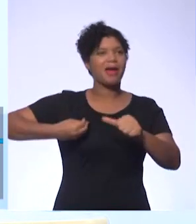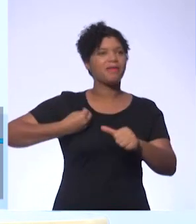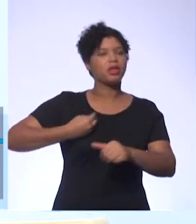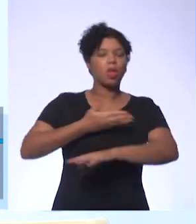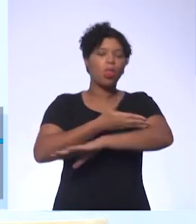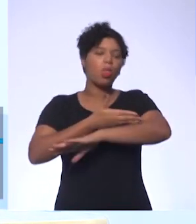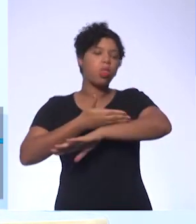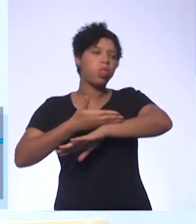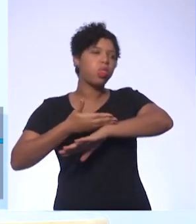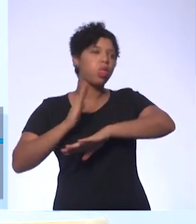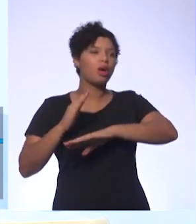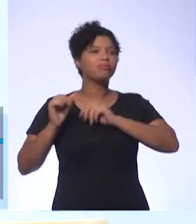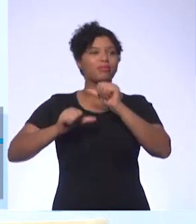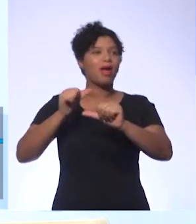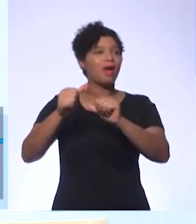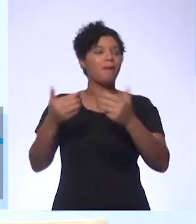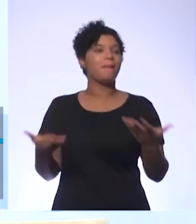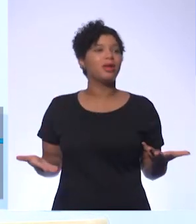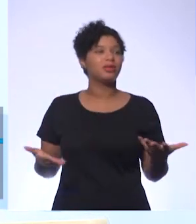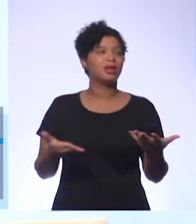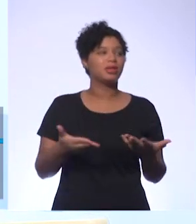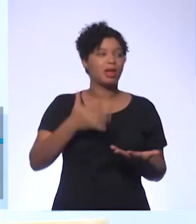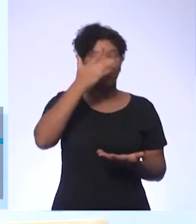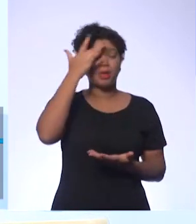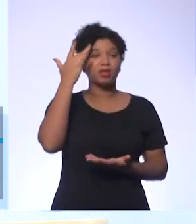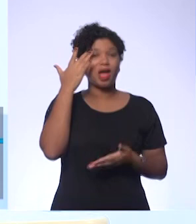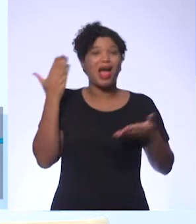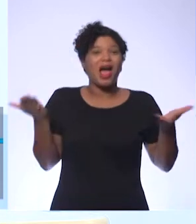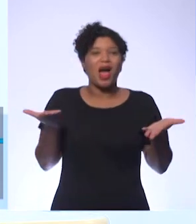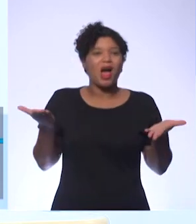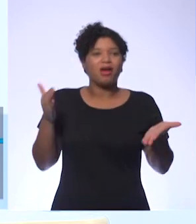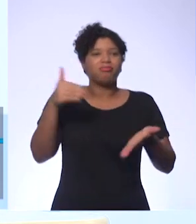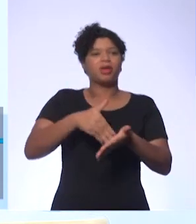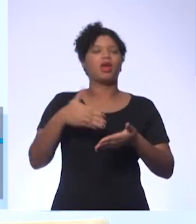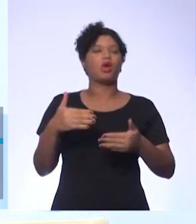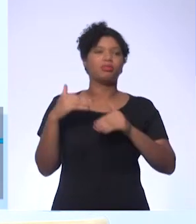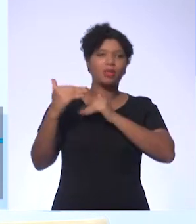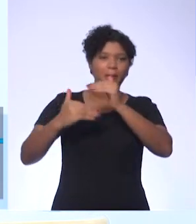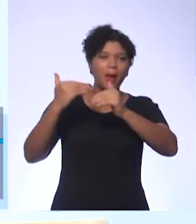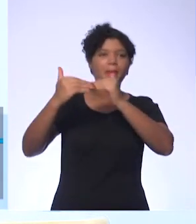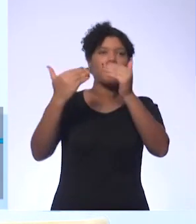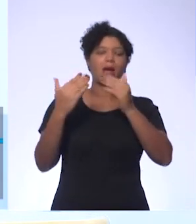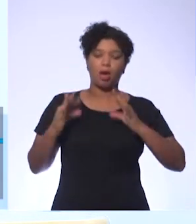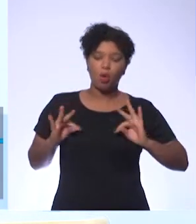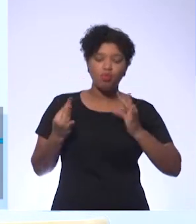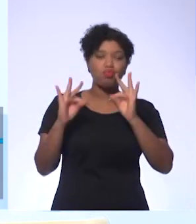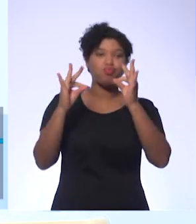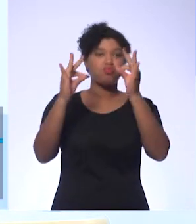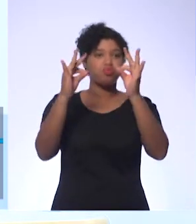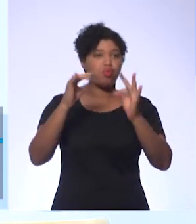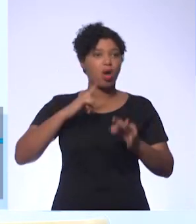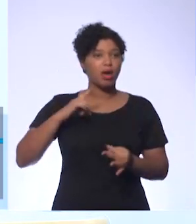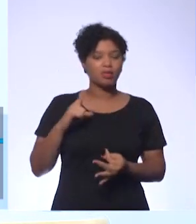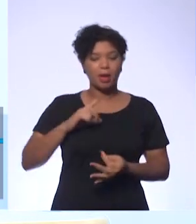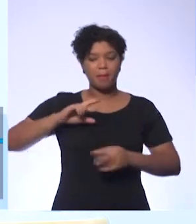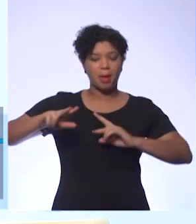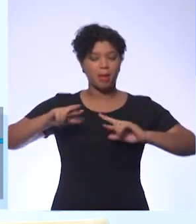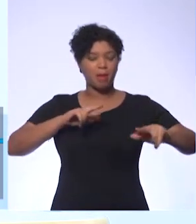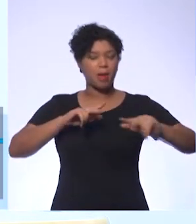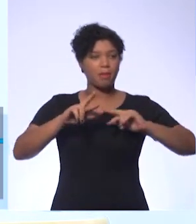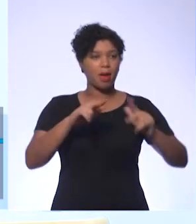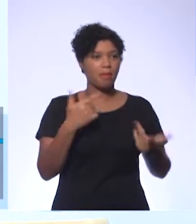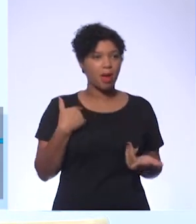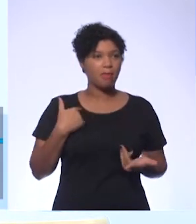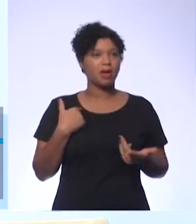né, e essas transformações elas estão presentes até hoje. O desenvolvimento das tecnologias, as diferenças da relação